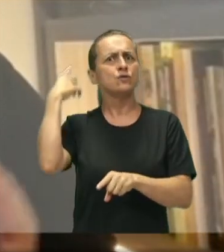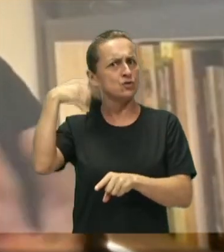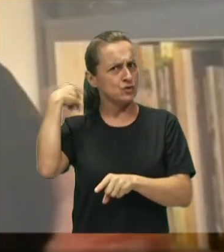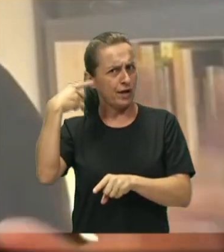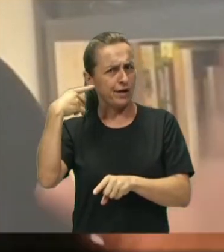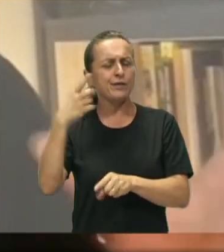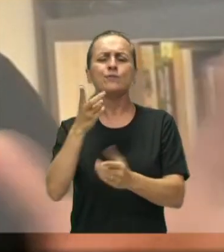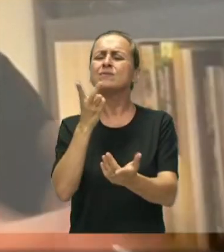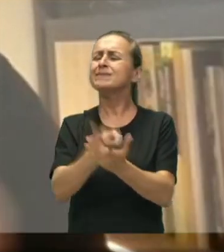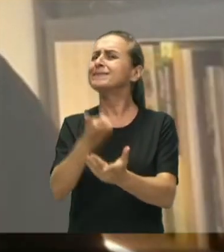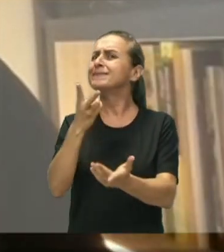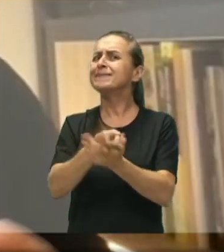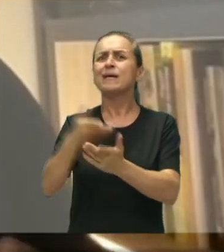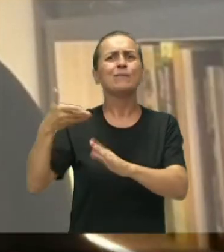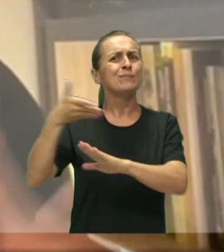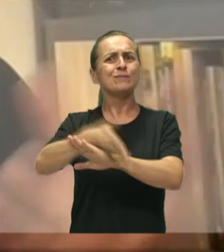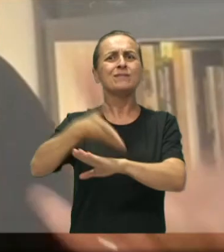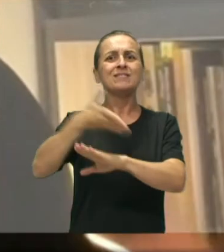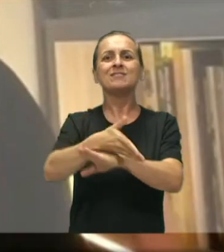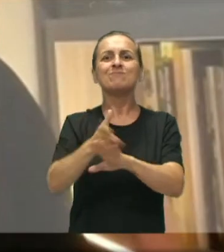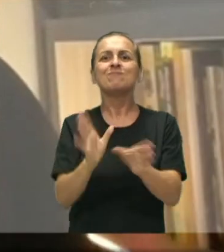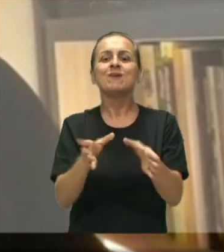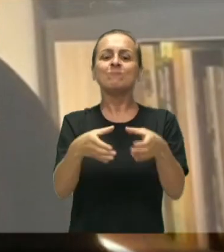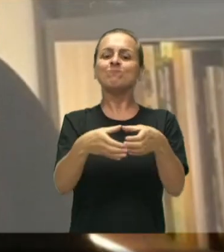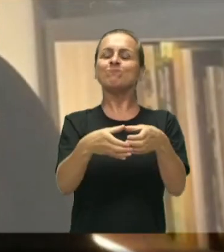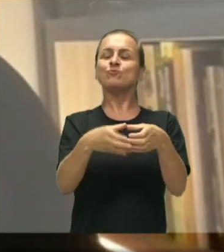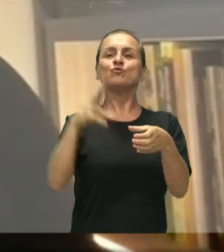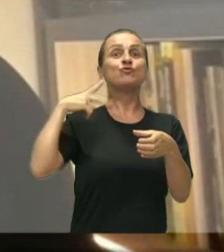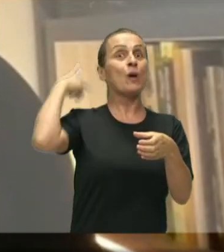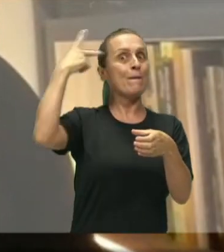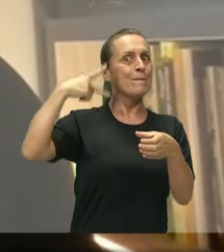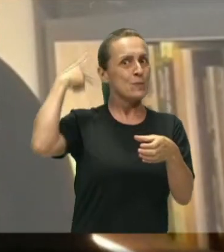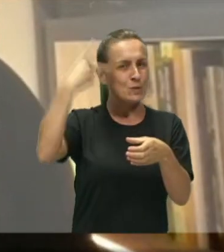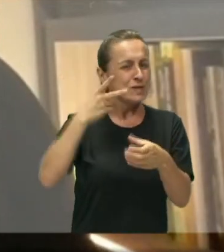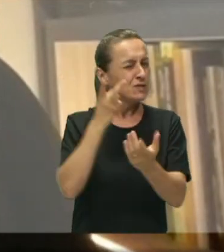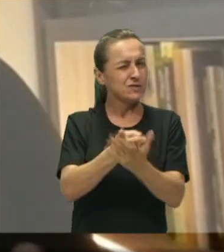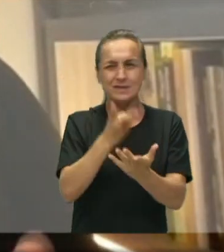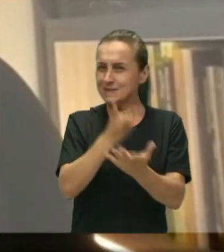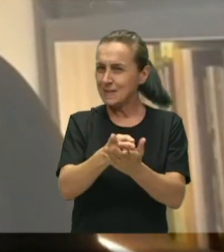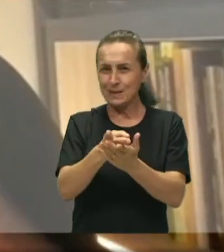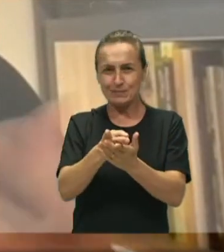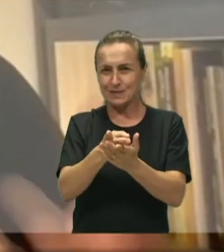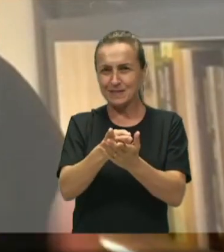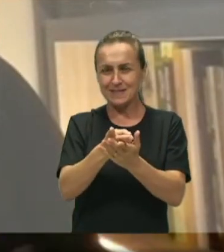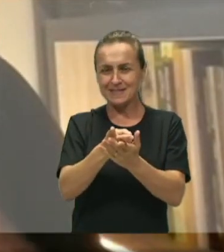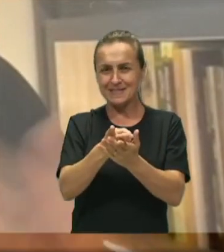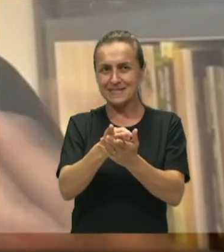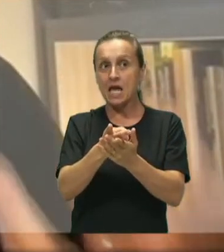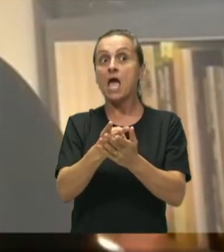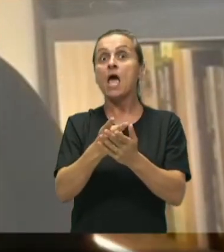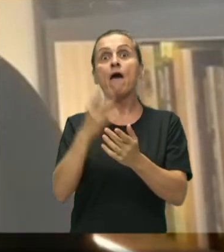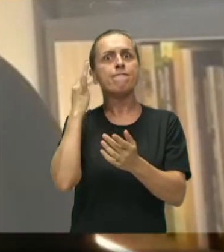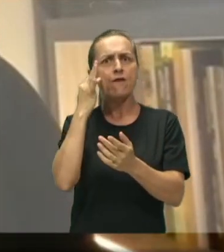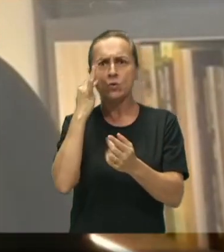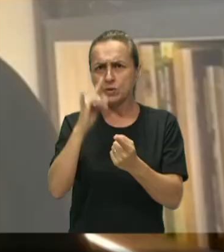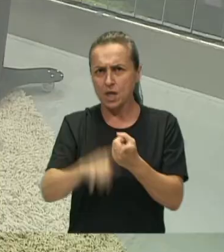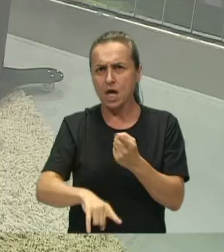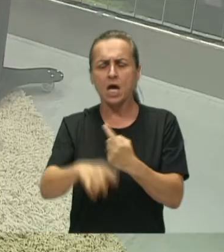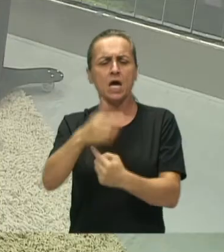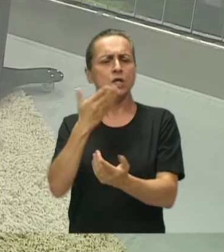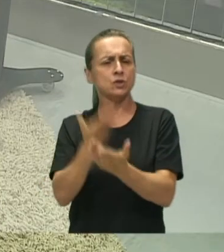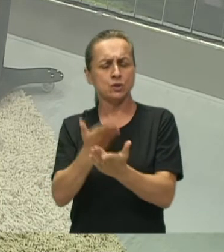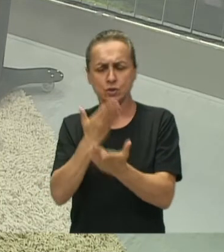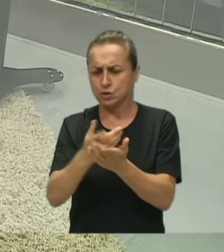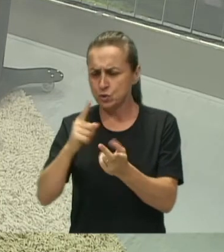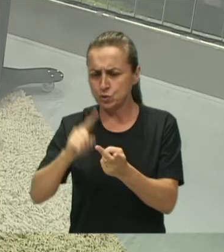sempre tive de alguma maneira a política é a política Universitária política estudantil